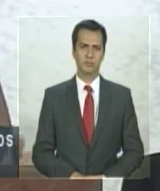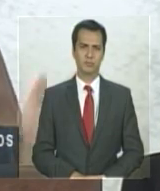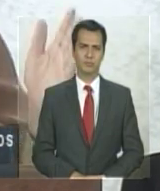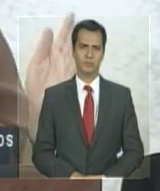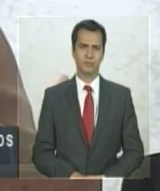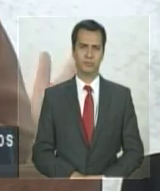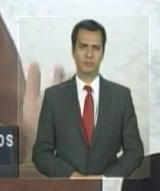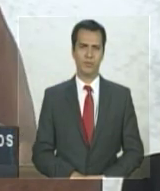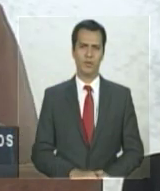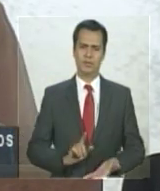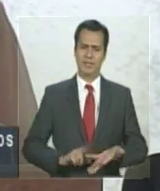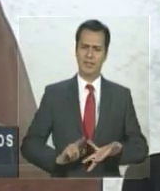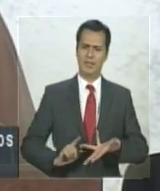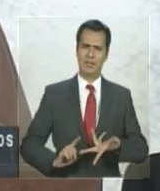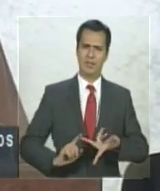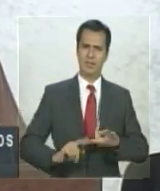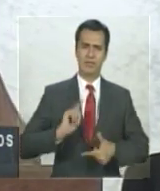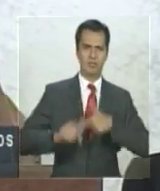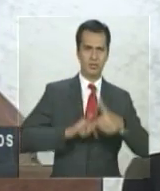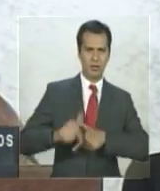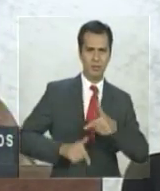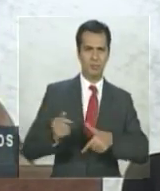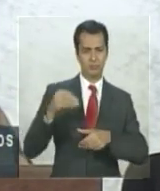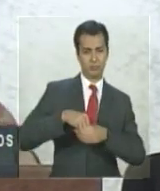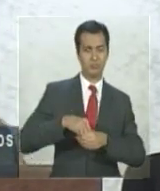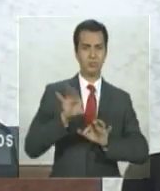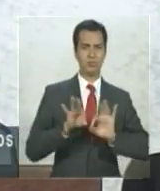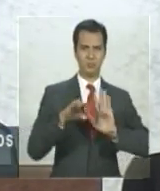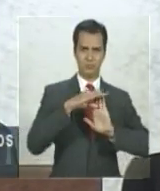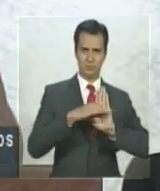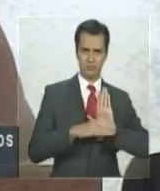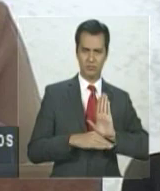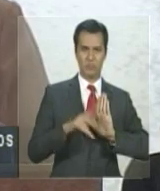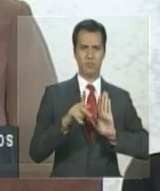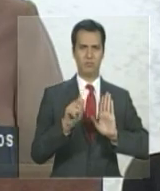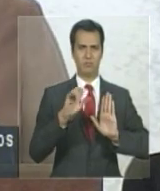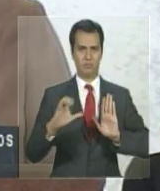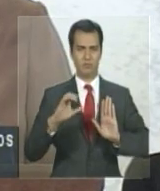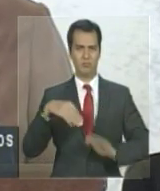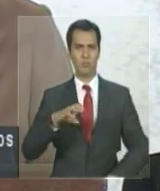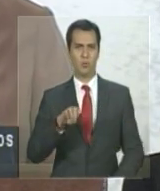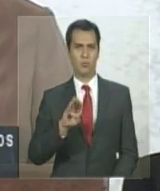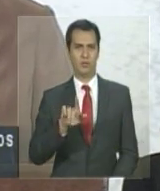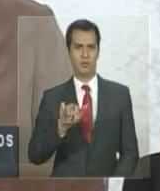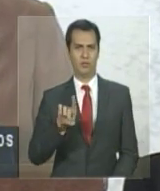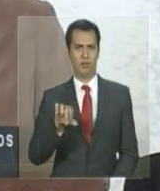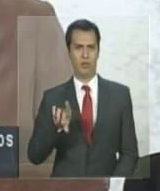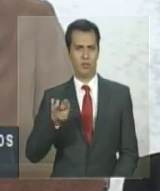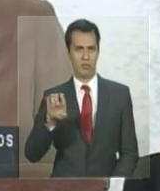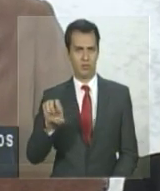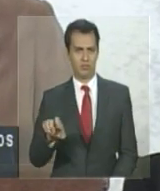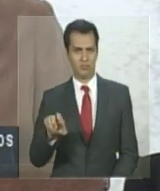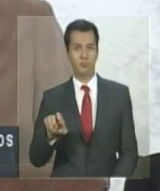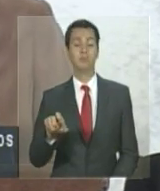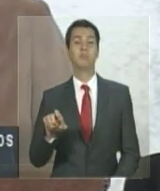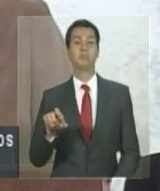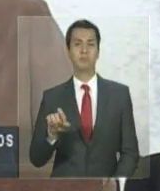Todas essas ações do PAC Mobilidade, elas contemplam